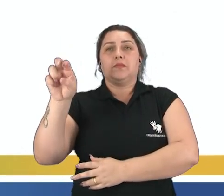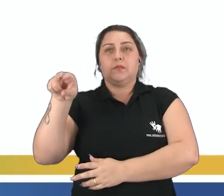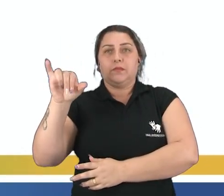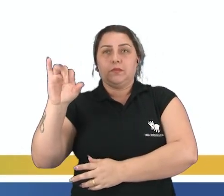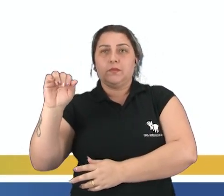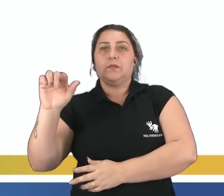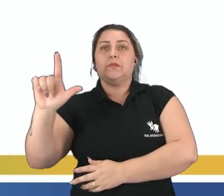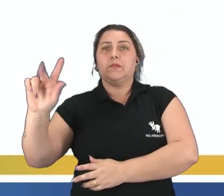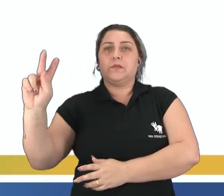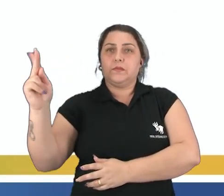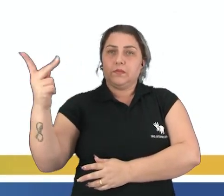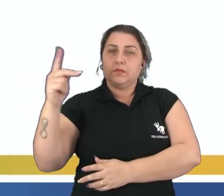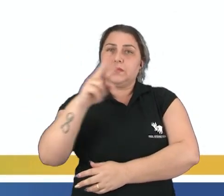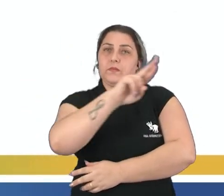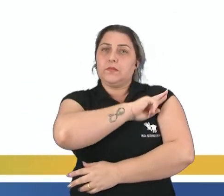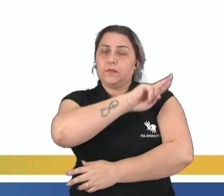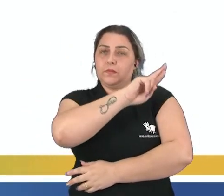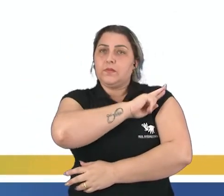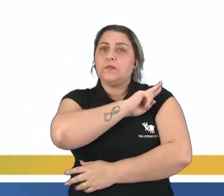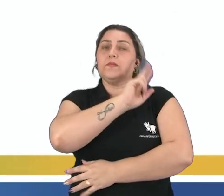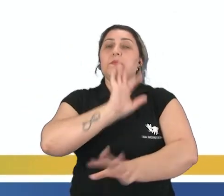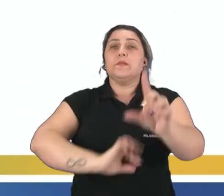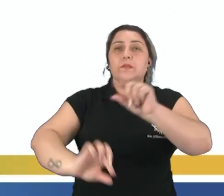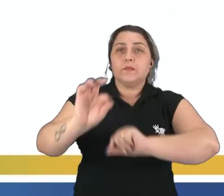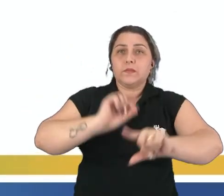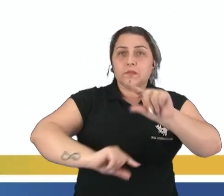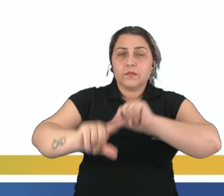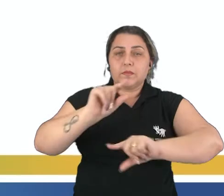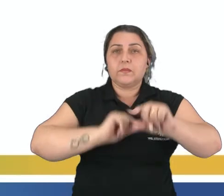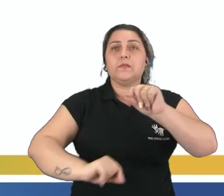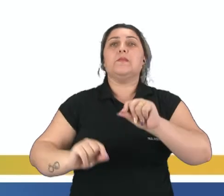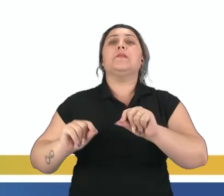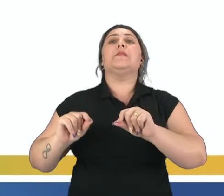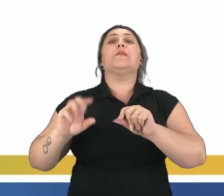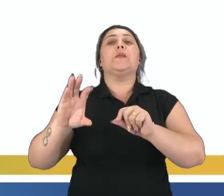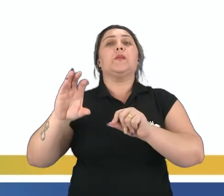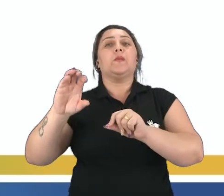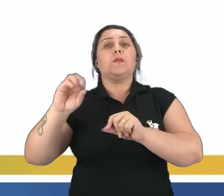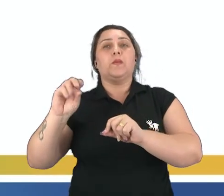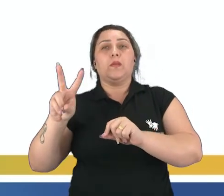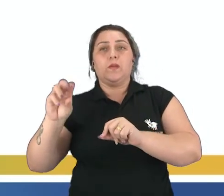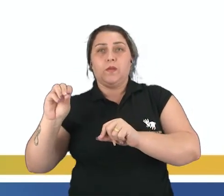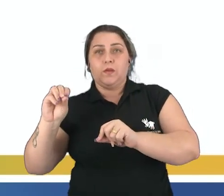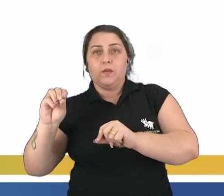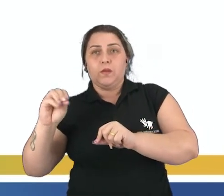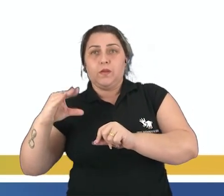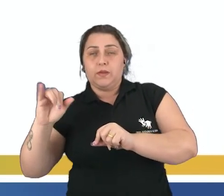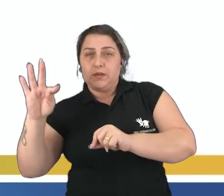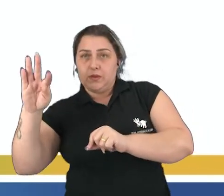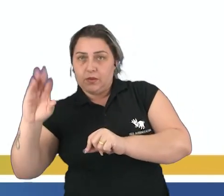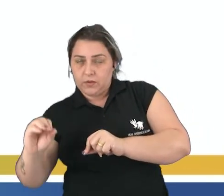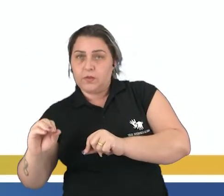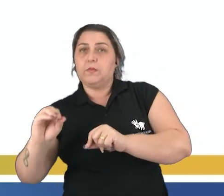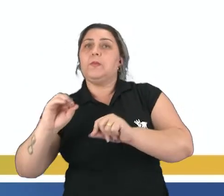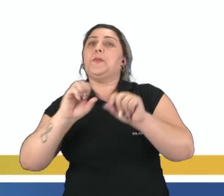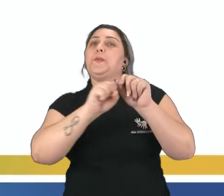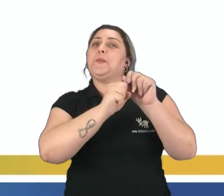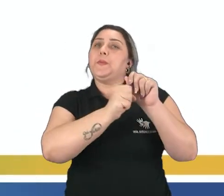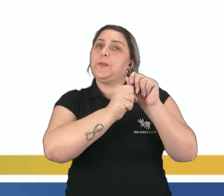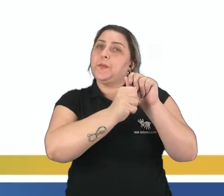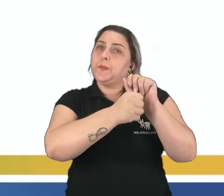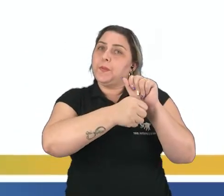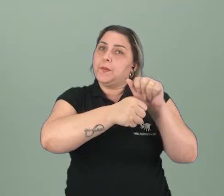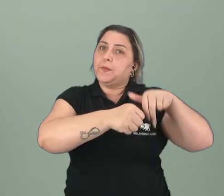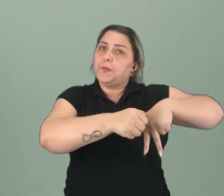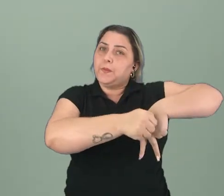LH, que vai ser responsável por selecionar, por escolher o ovócito mais maduro e fazê-lo sair em